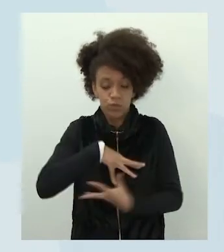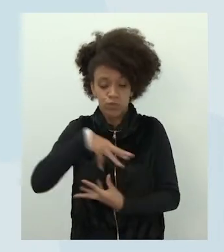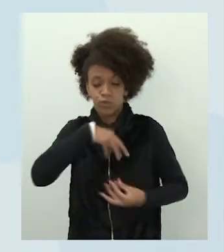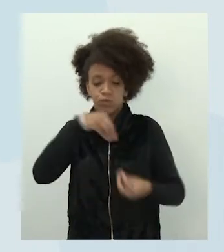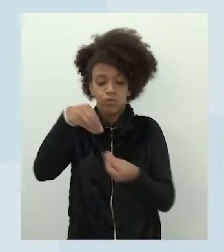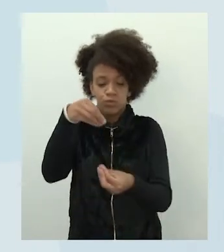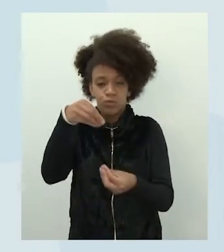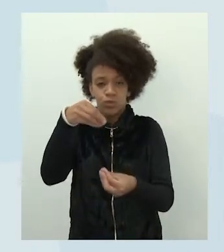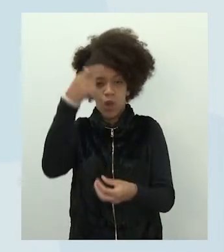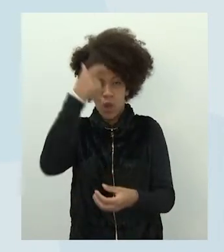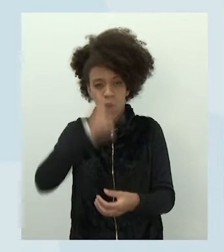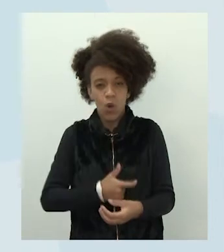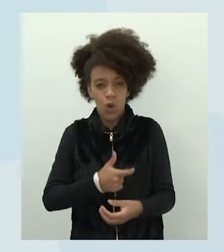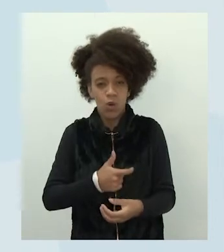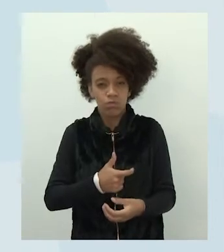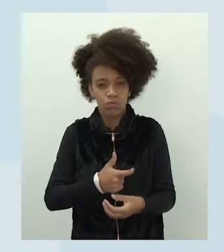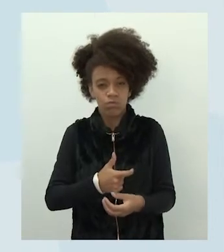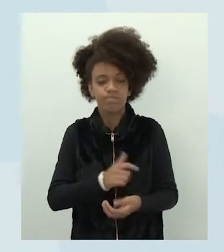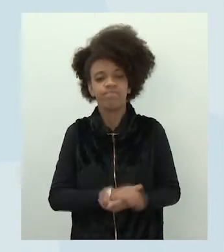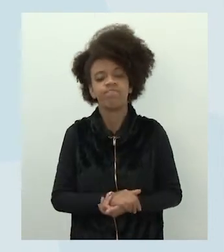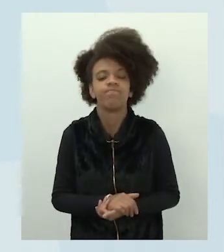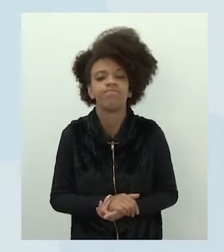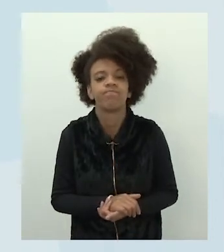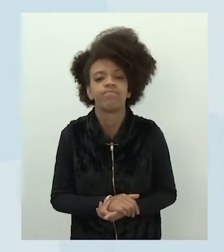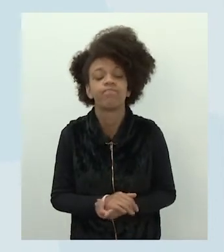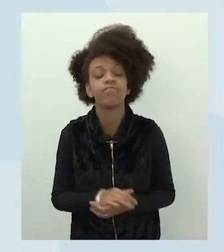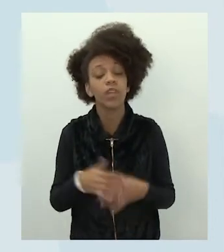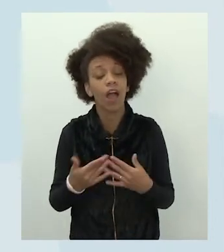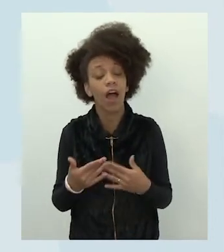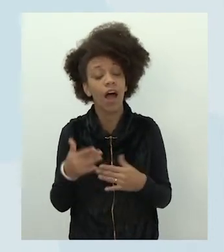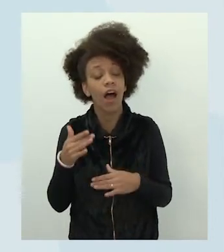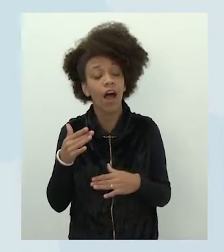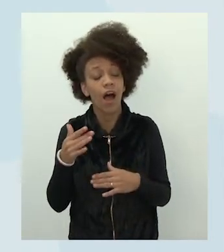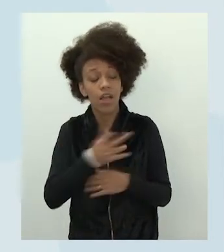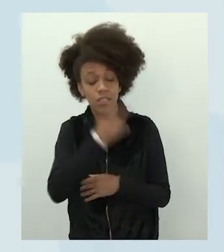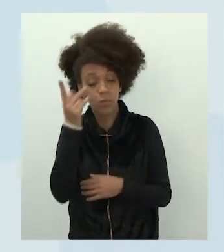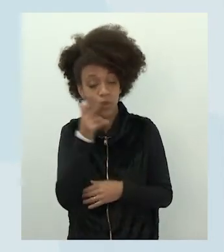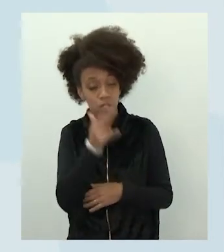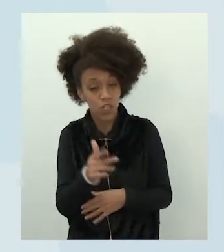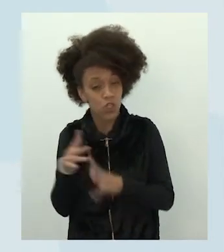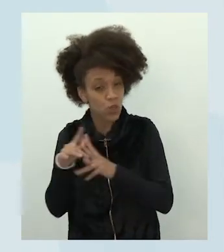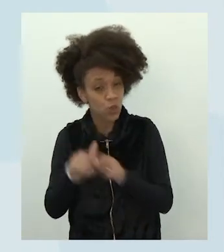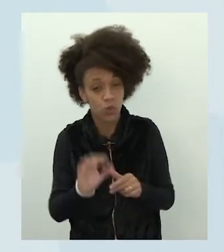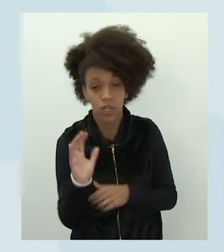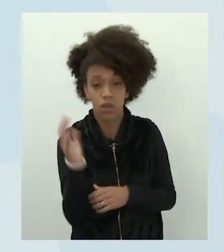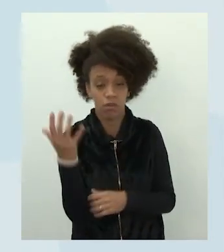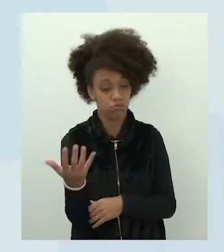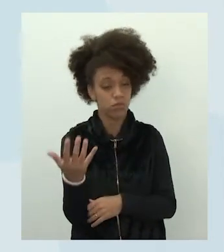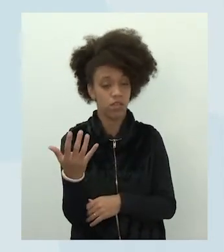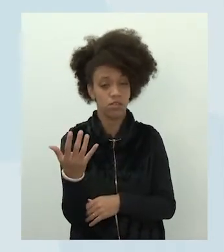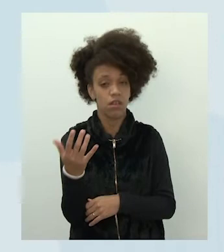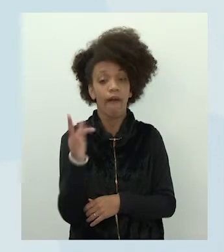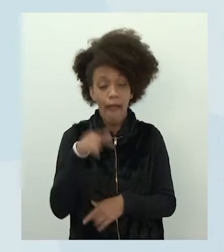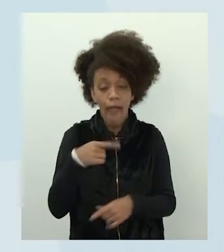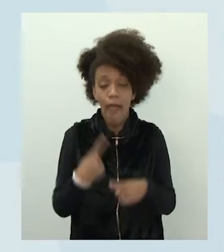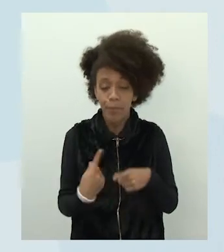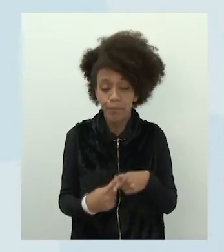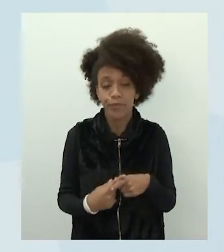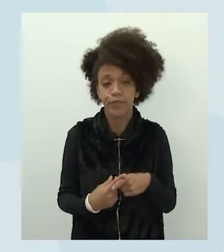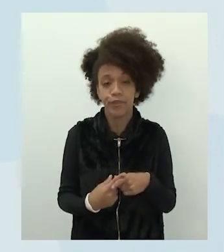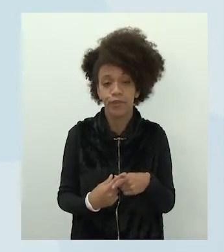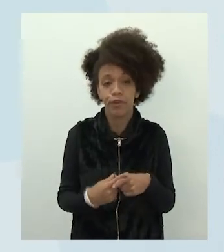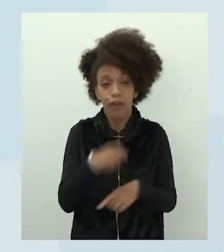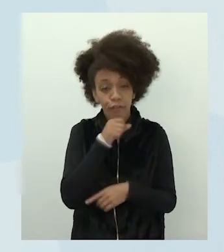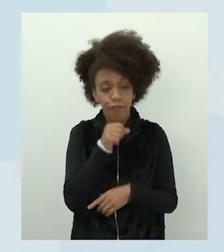com senilidade. As pessoas acham que tudo que acontece é porque